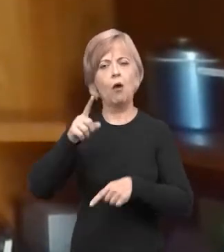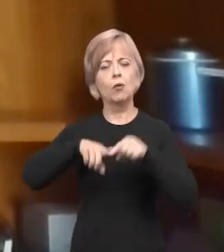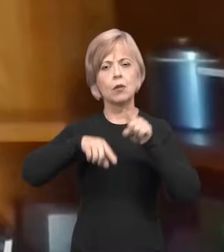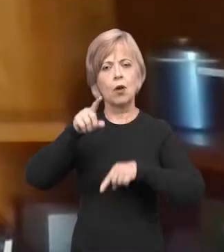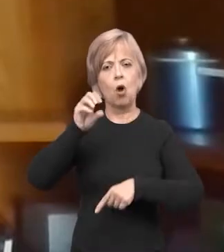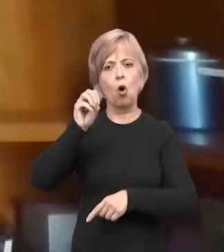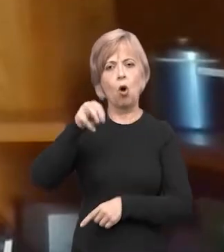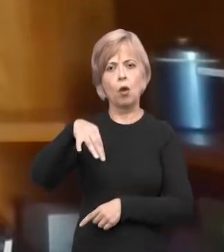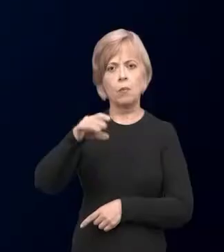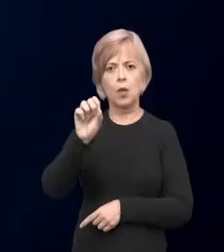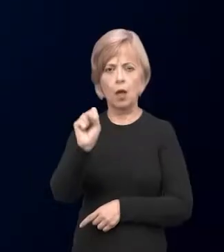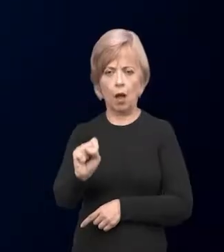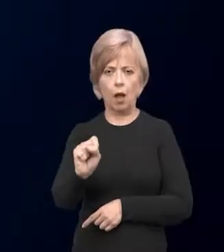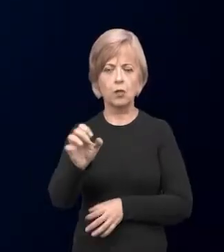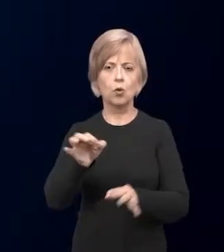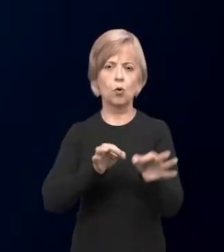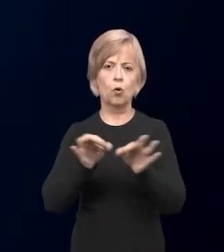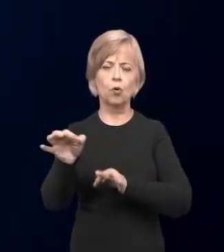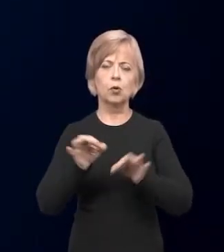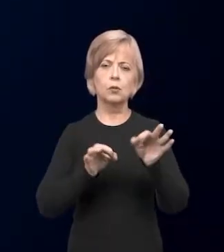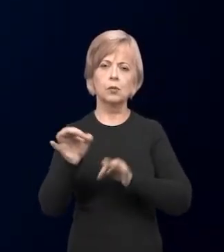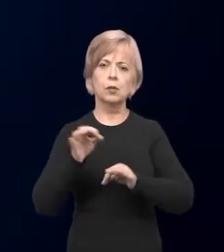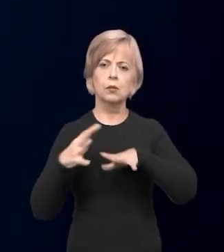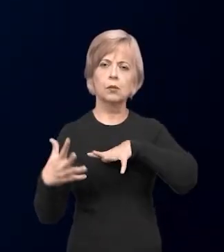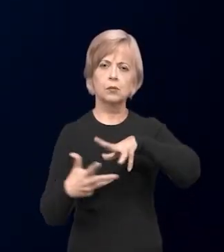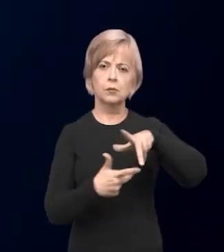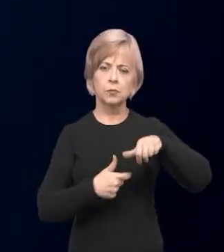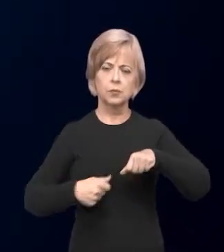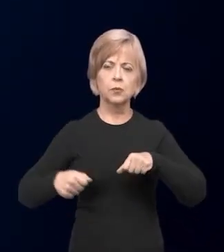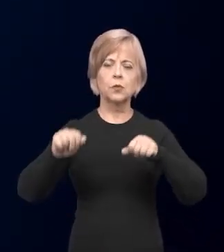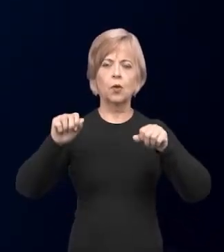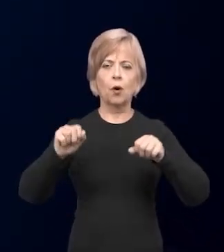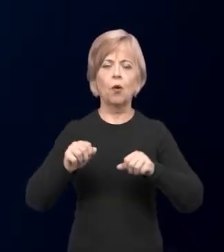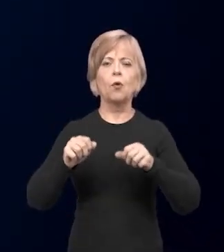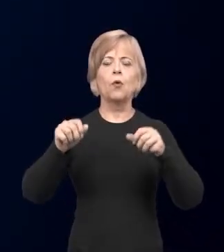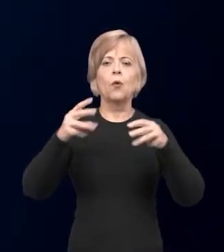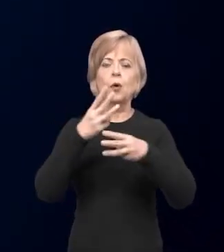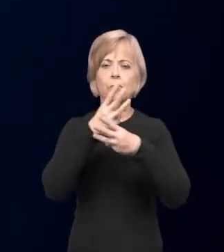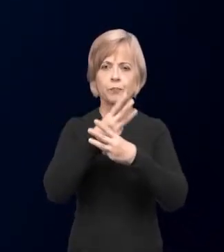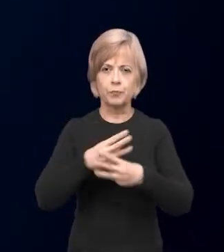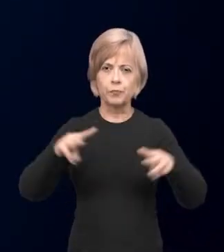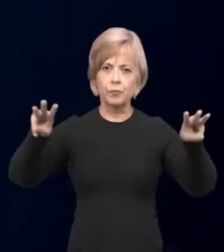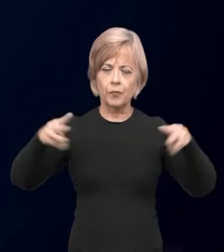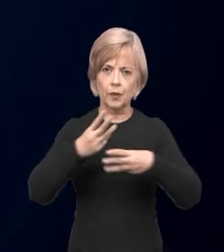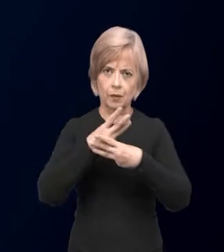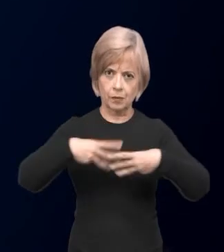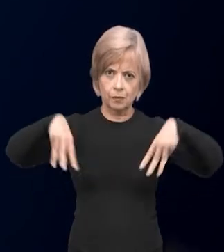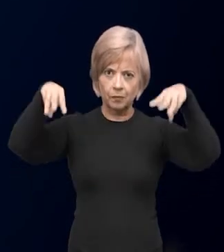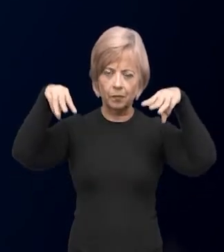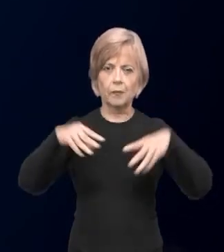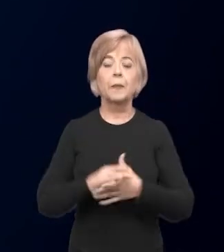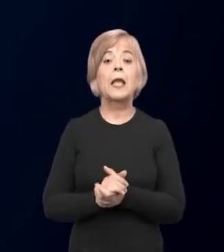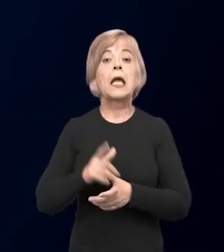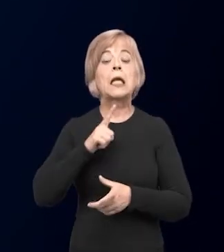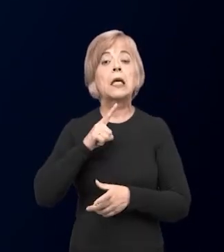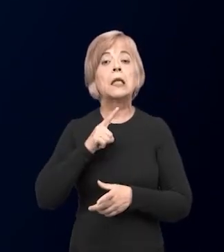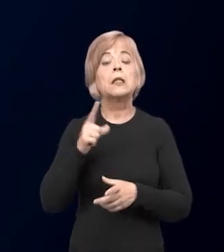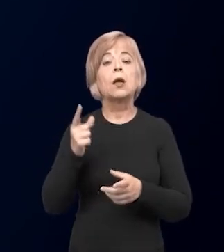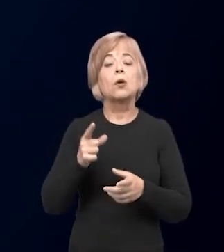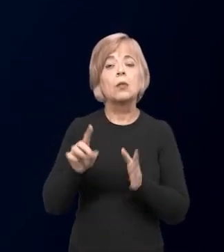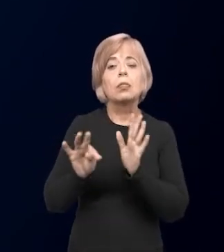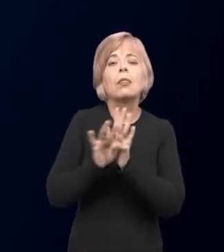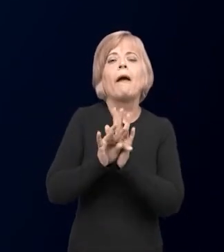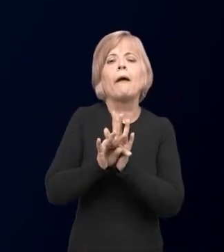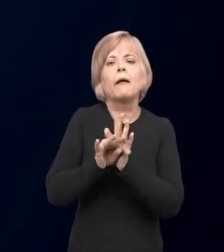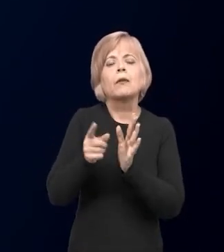da OMS, da Organização Mundial da Saúde, que o GAT, que é esse grupo de apoio técnico aos promotores, em conjunto